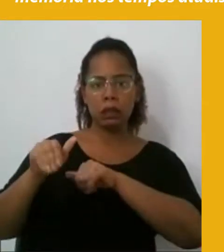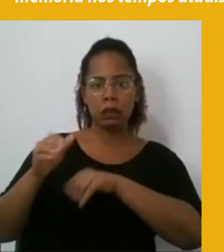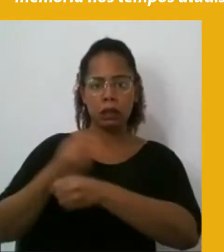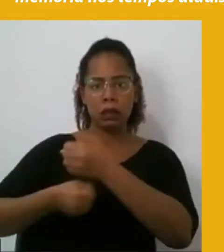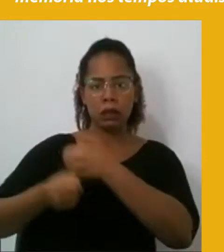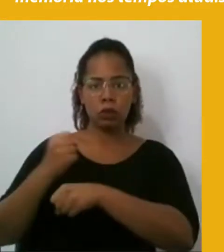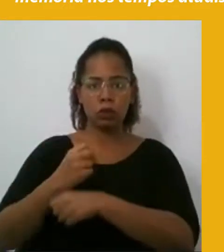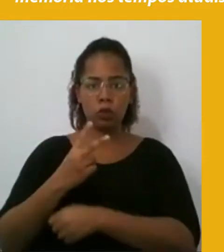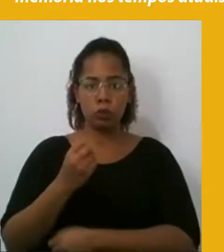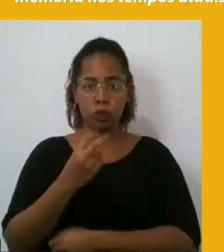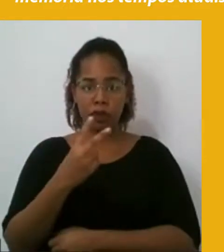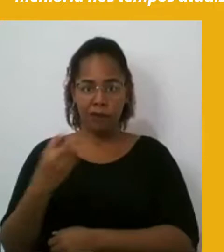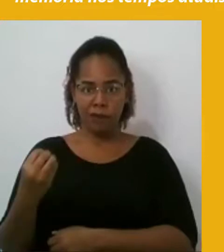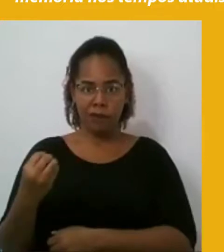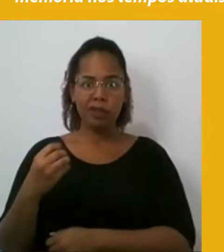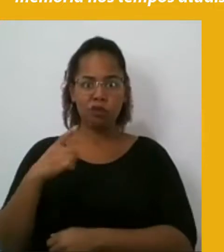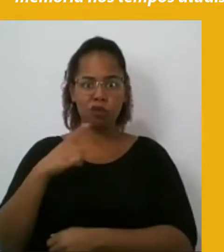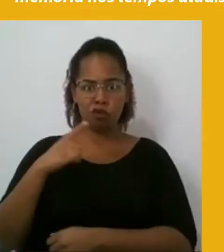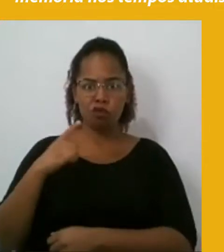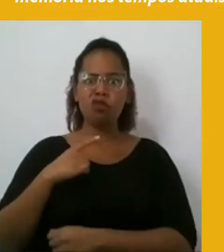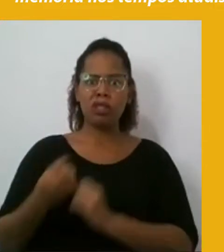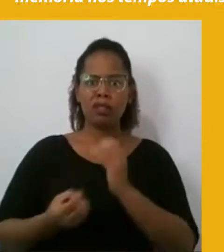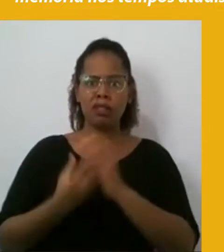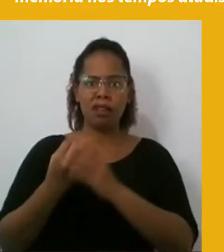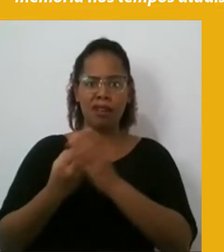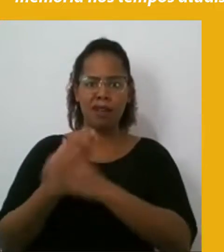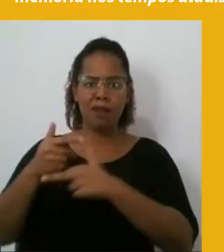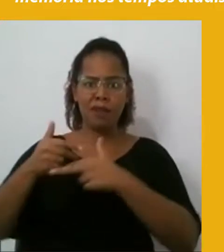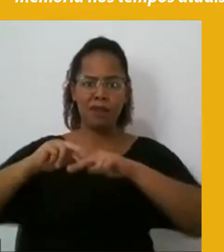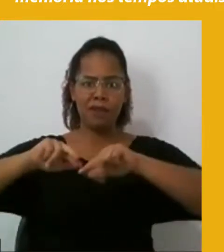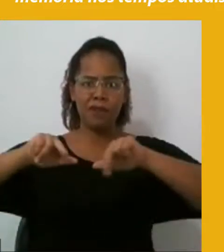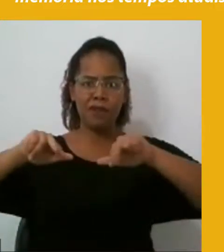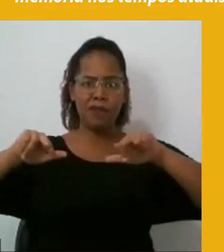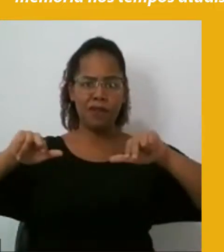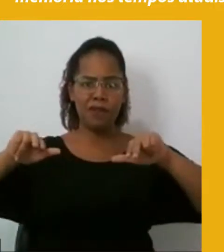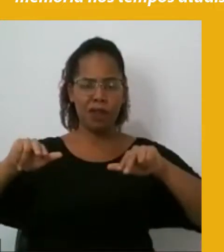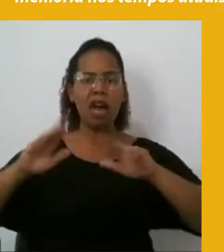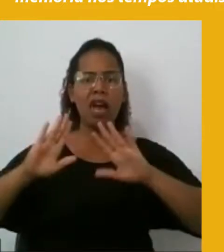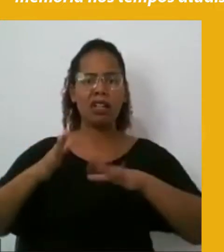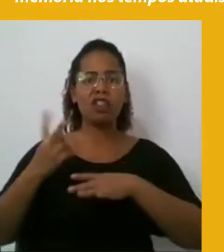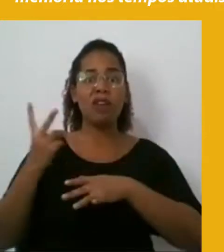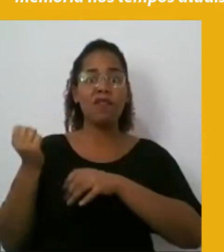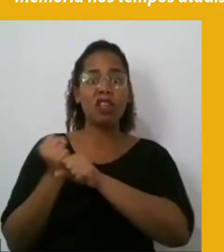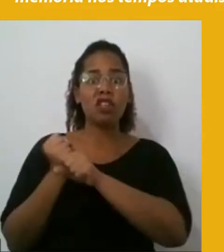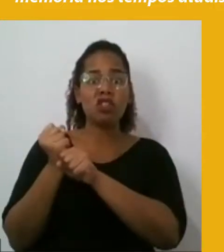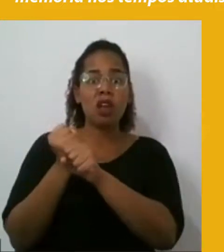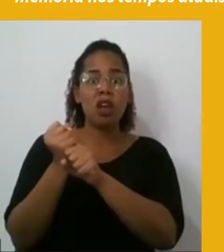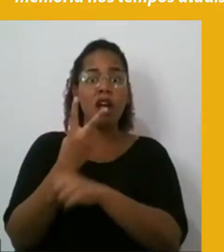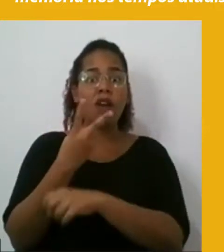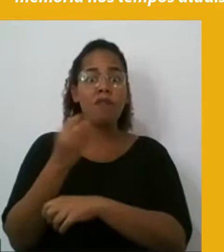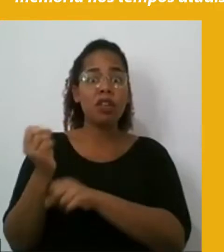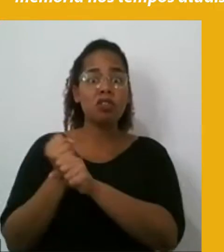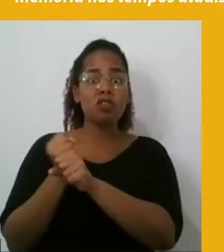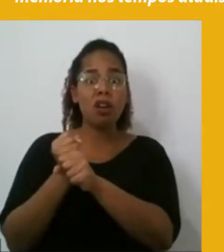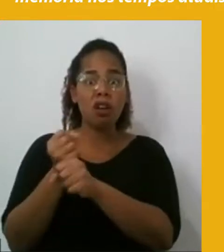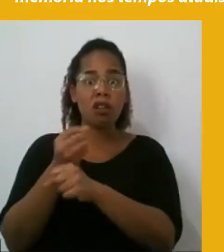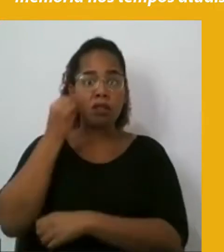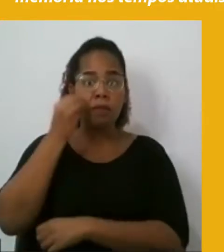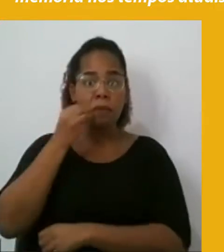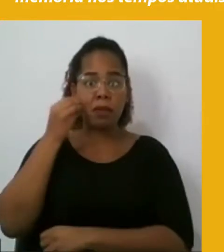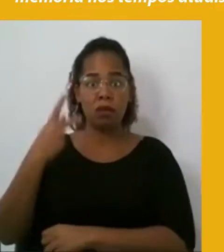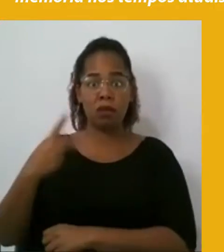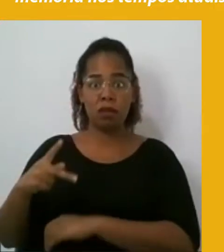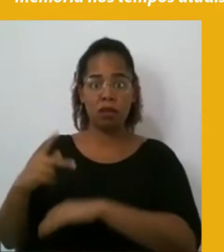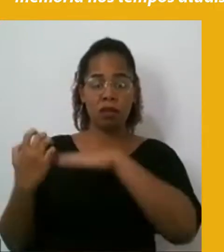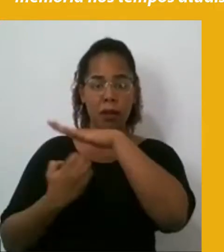longo de mais de 20 anos, e ele nasce com o intuito de promover